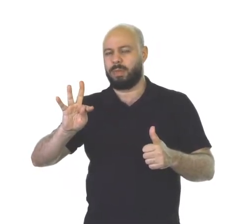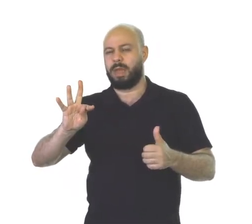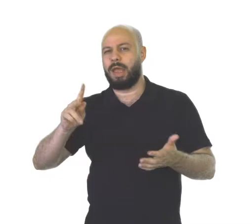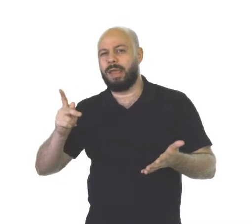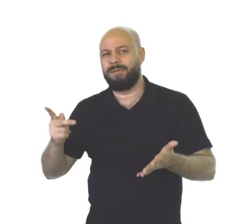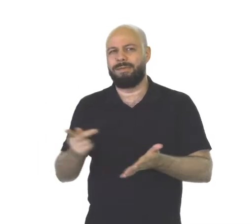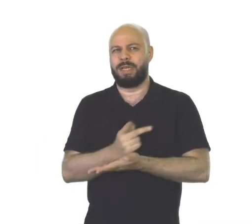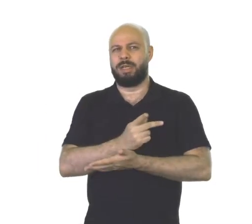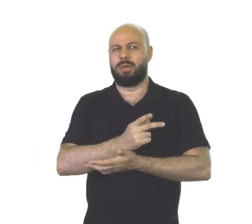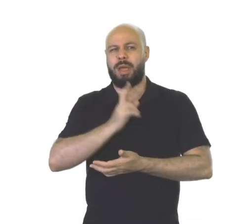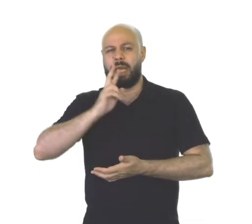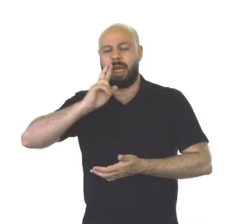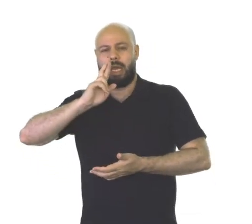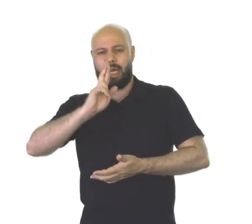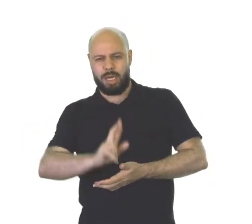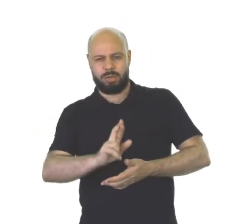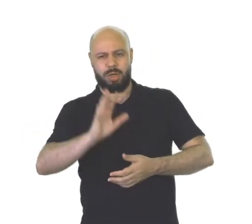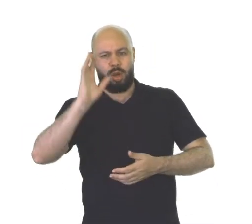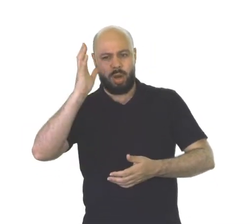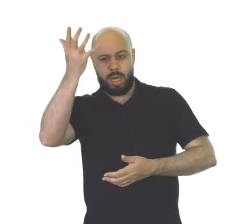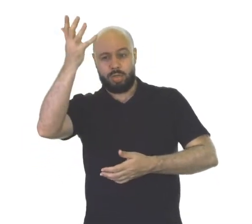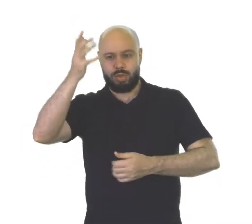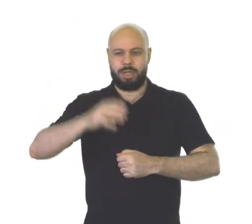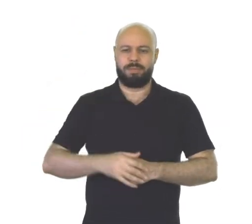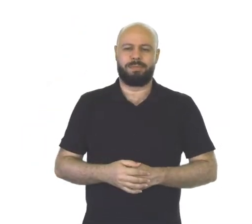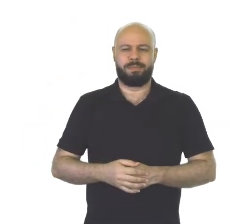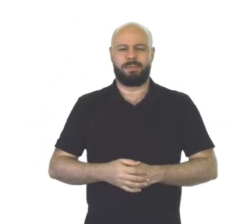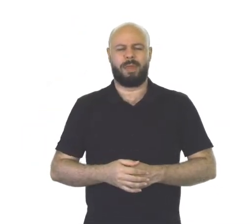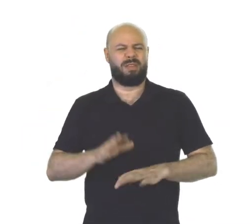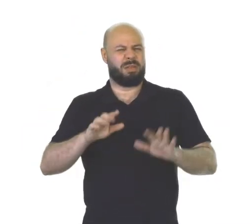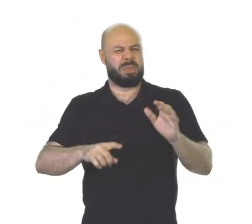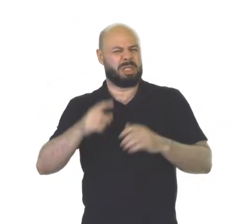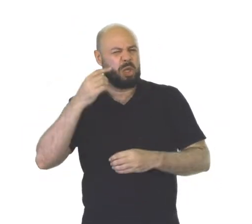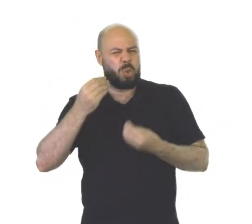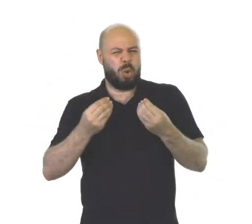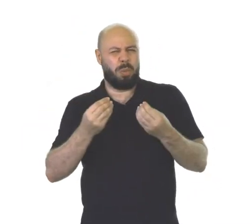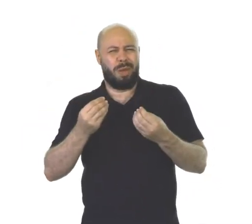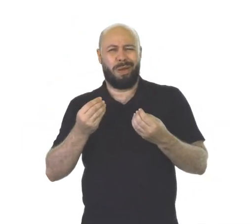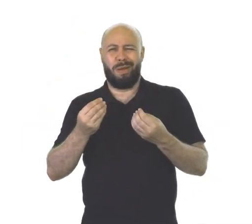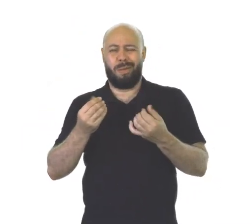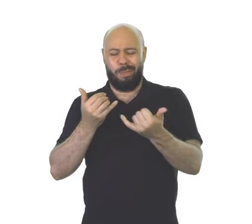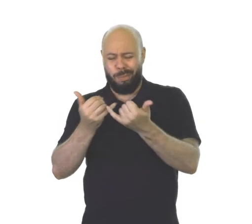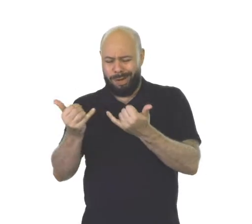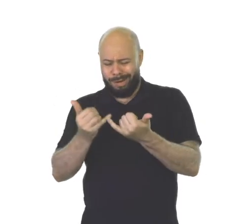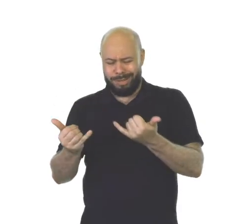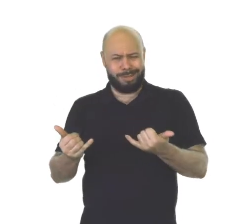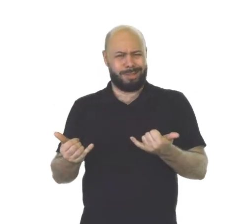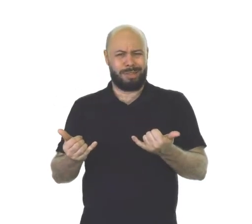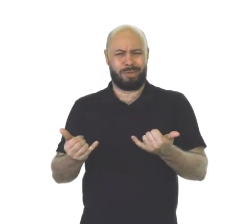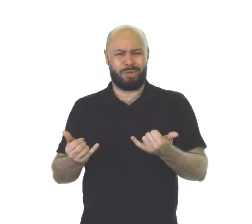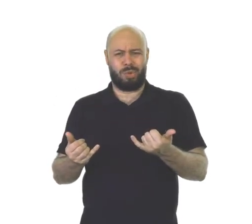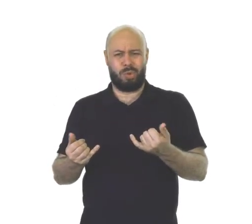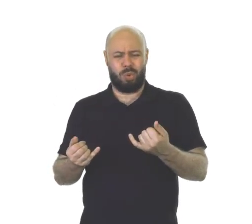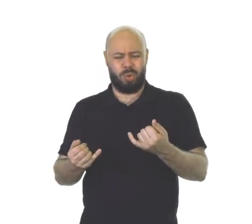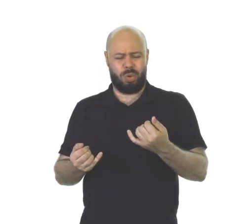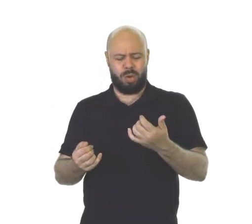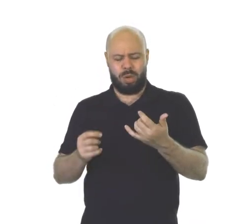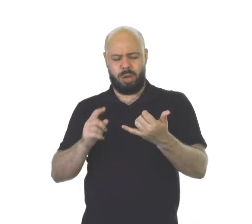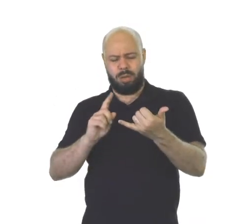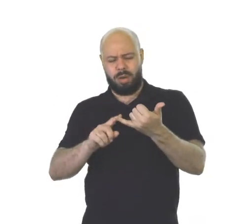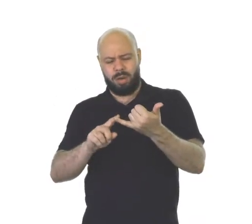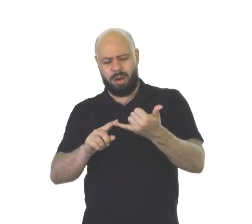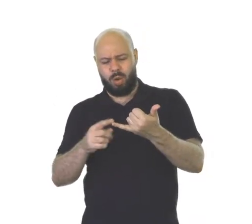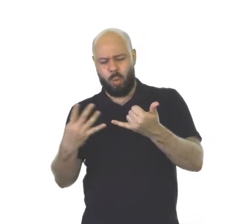e resultado. Né? Vocês podem até achar um pouquinho semelhante, parecido com causa e